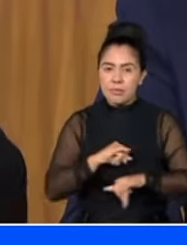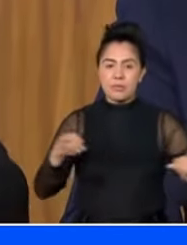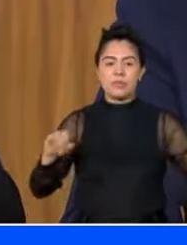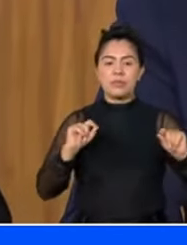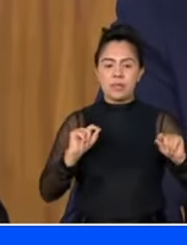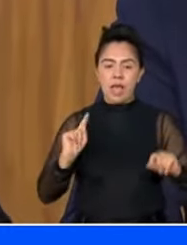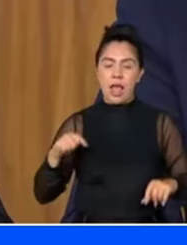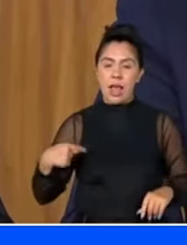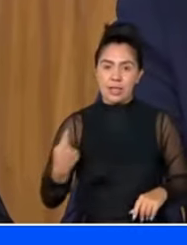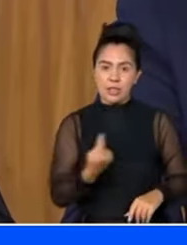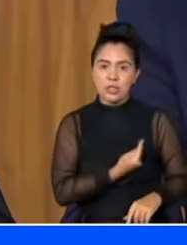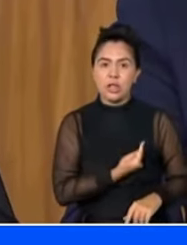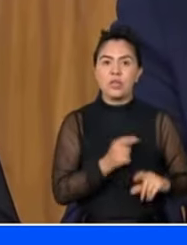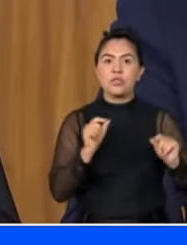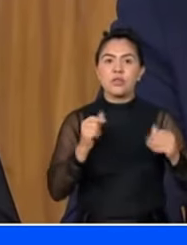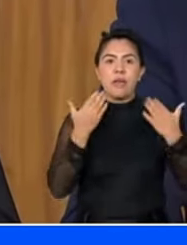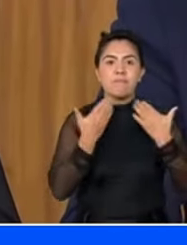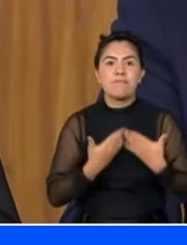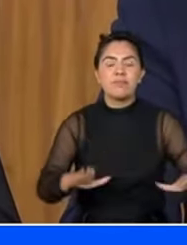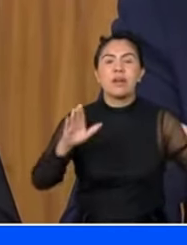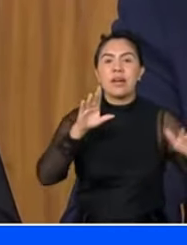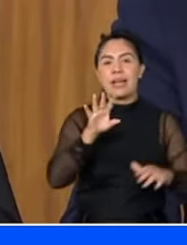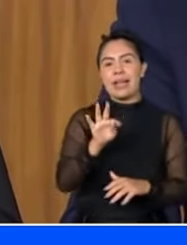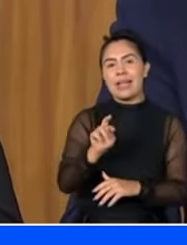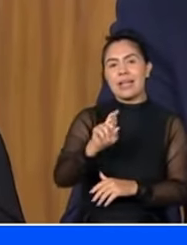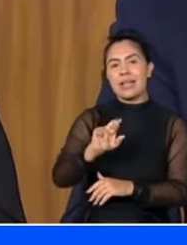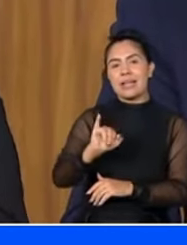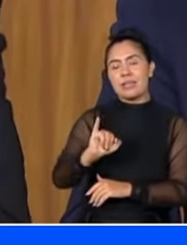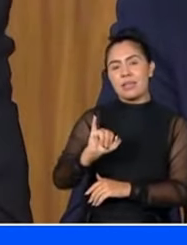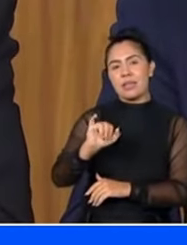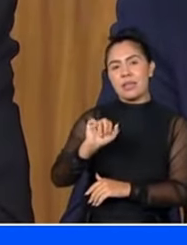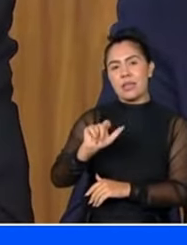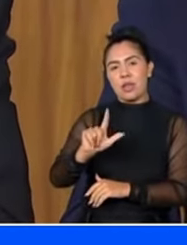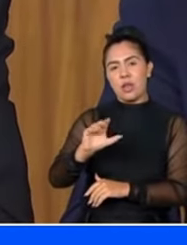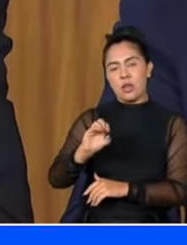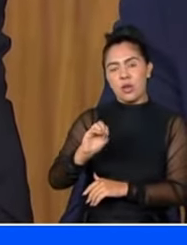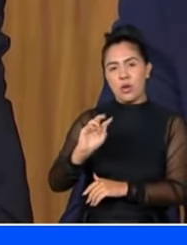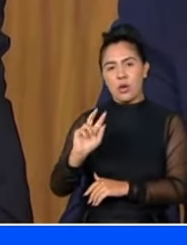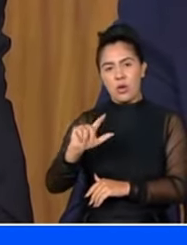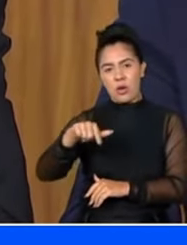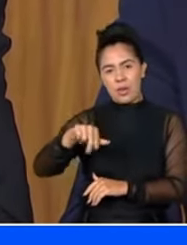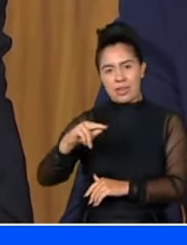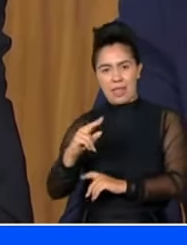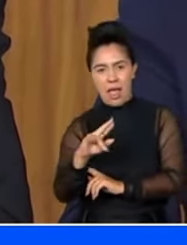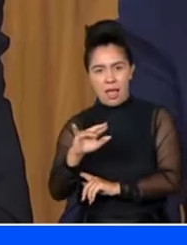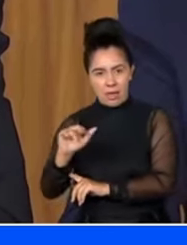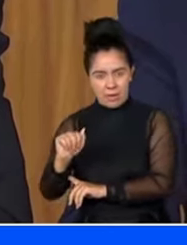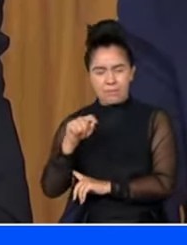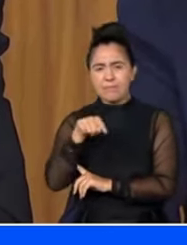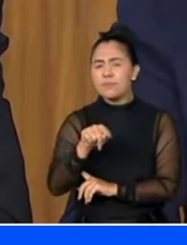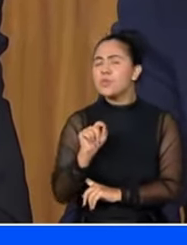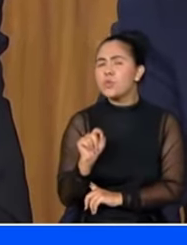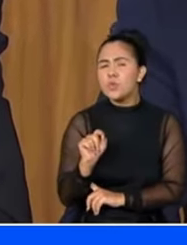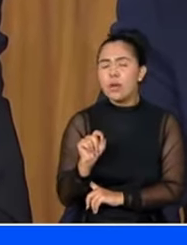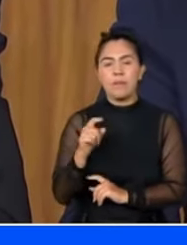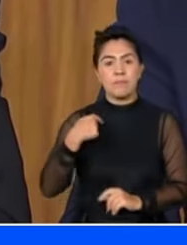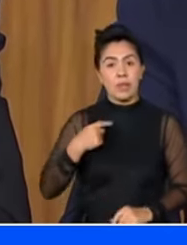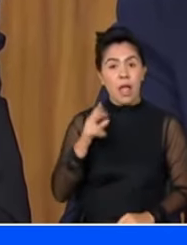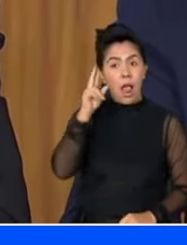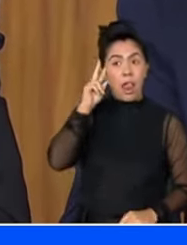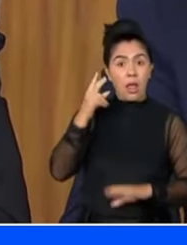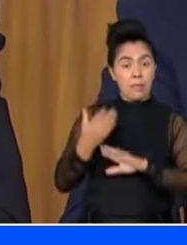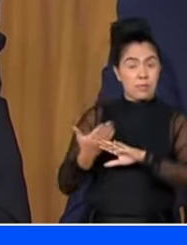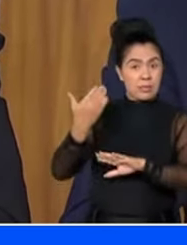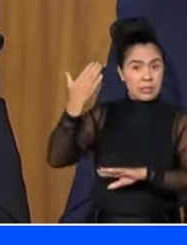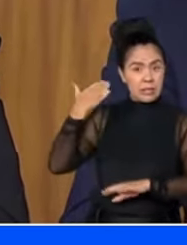no que eu chamo de era trilionária. Eu lembro, eu já estava atuando, quando o Brasil alcançou 100 bilhões